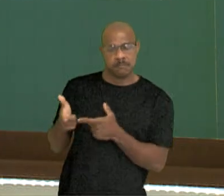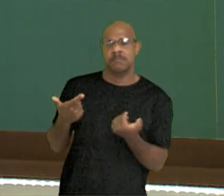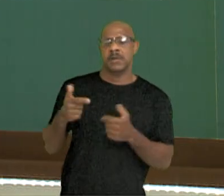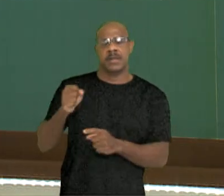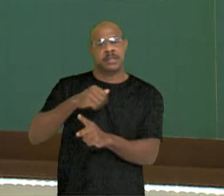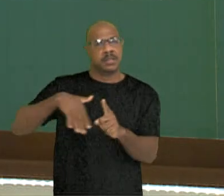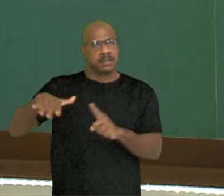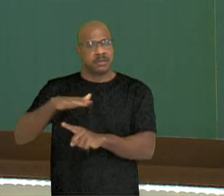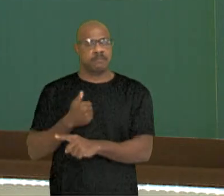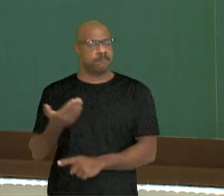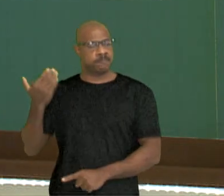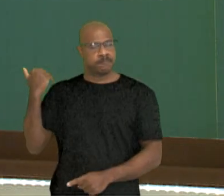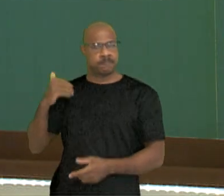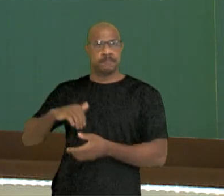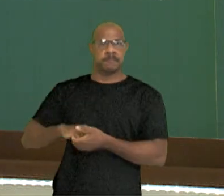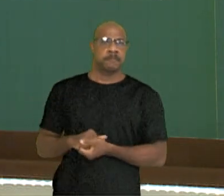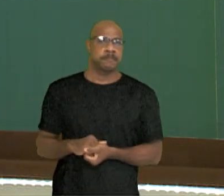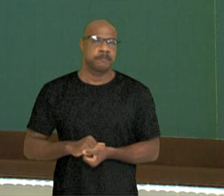da época.